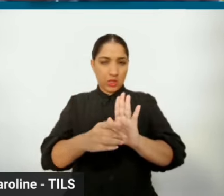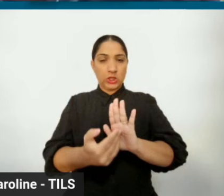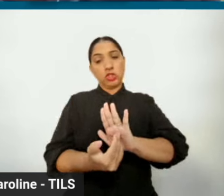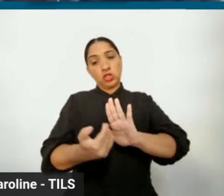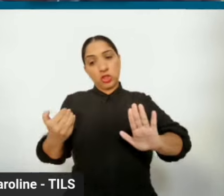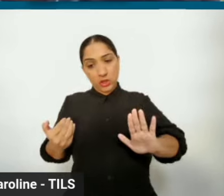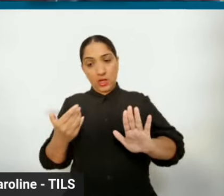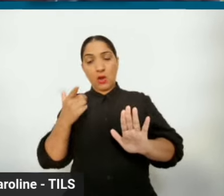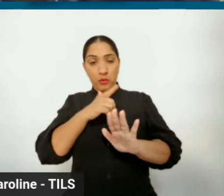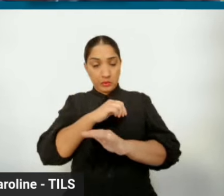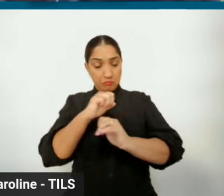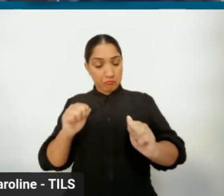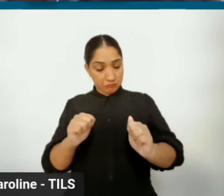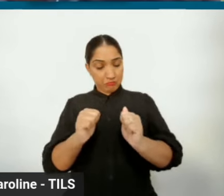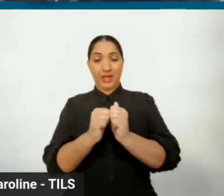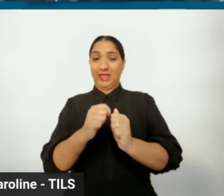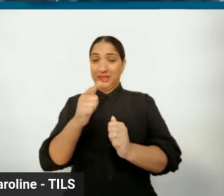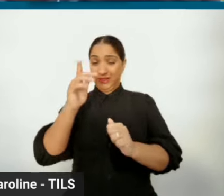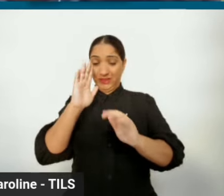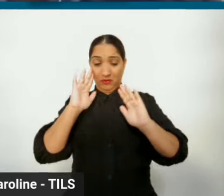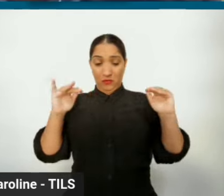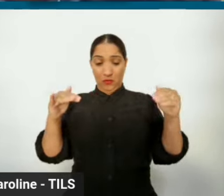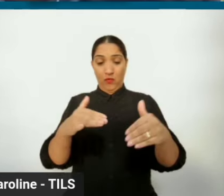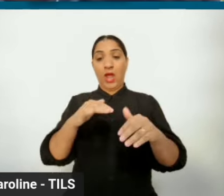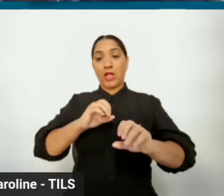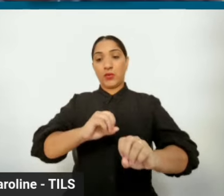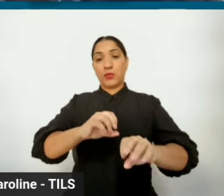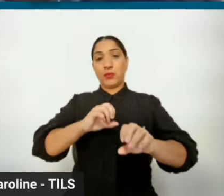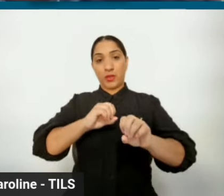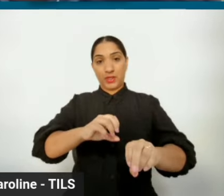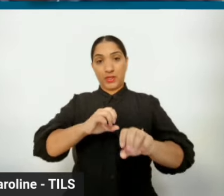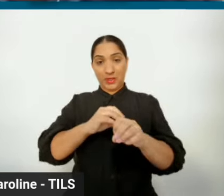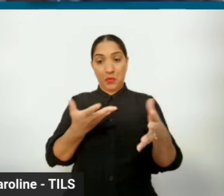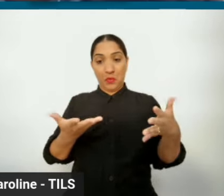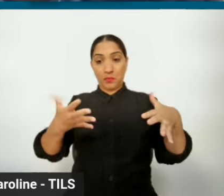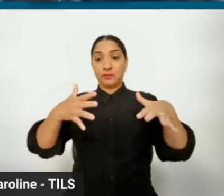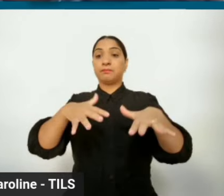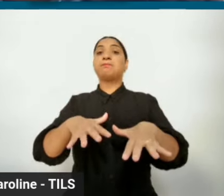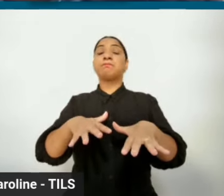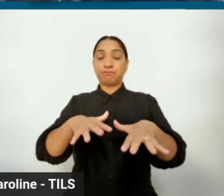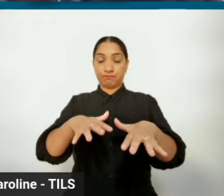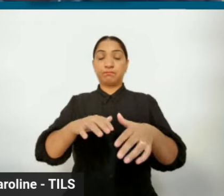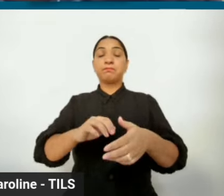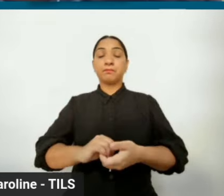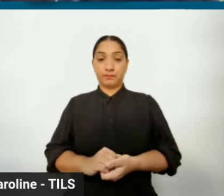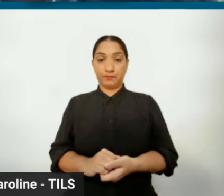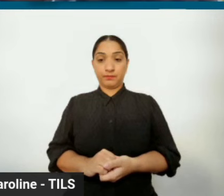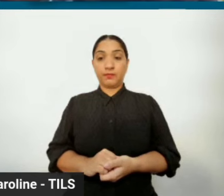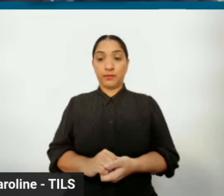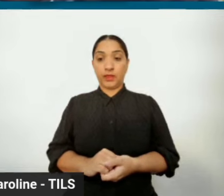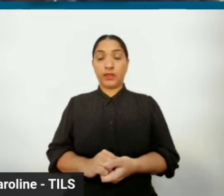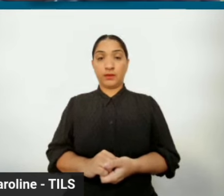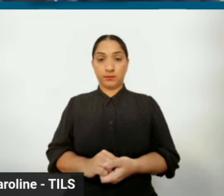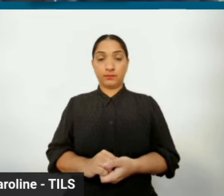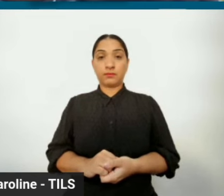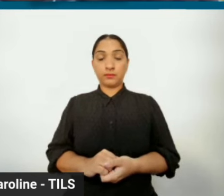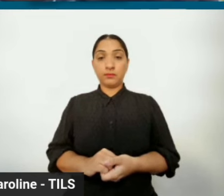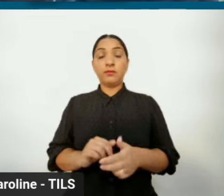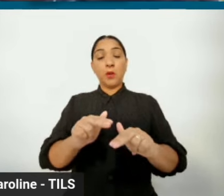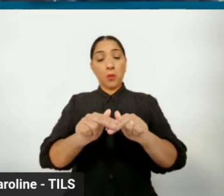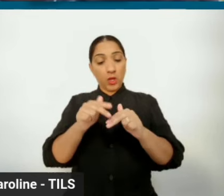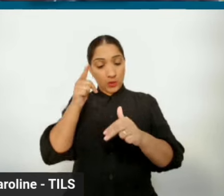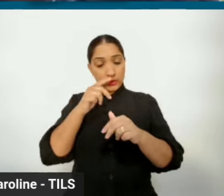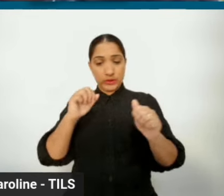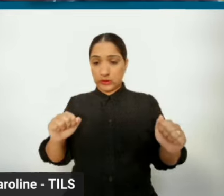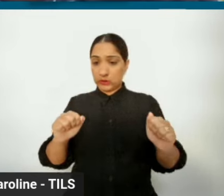presidencial que comprometia a educação inclusiva. Também foi possível, pela luta das próprias